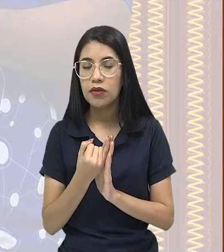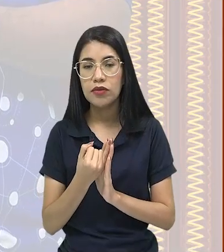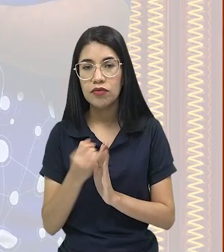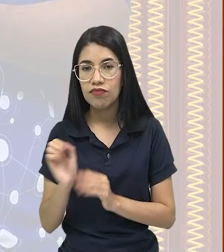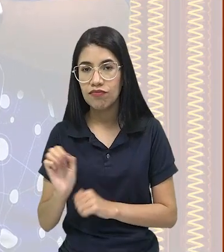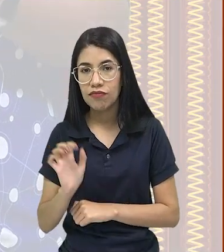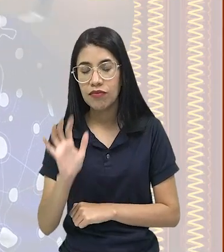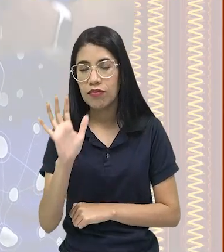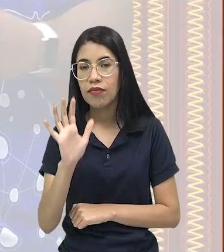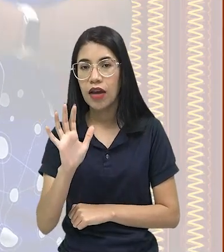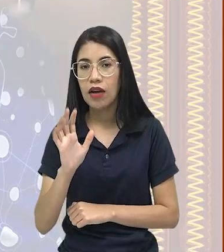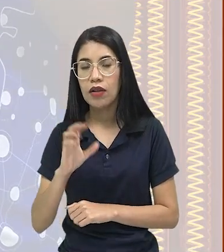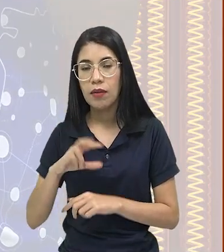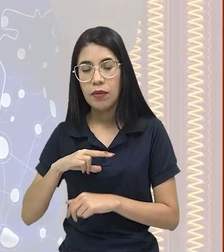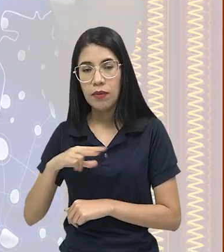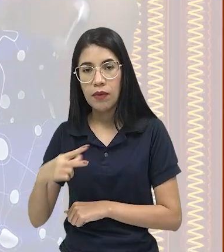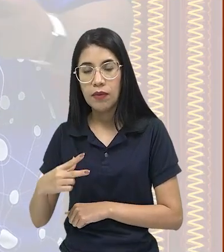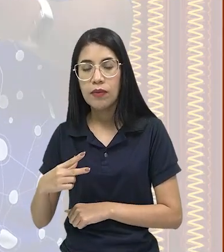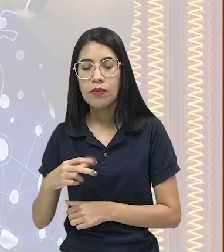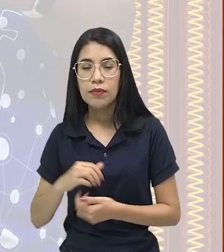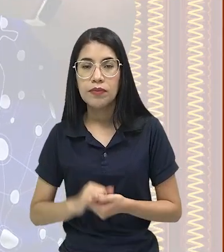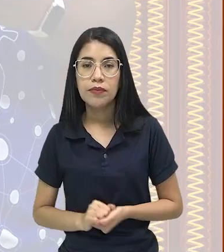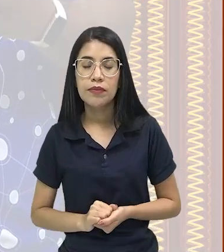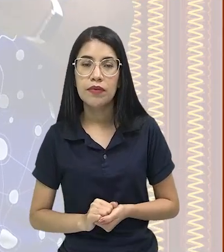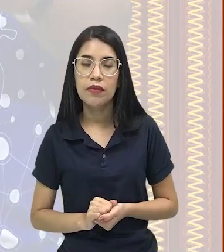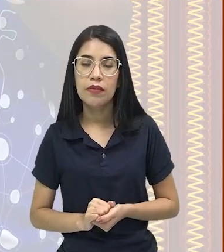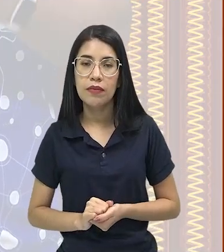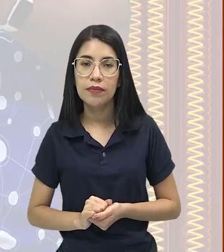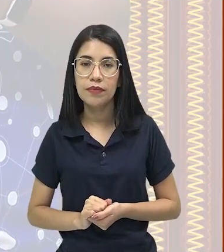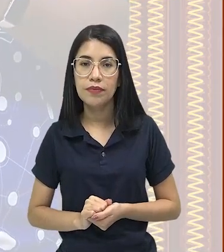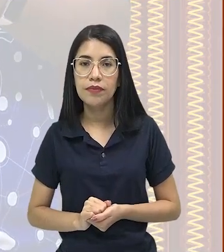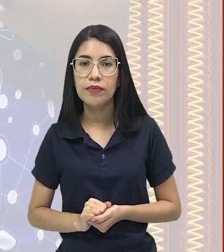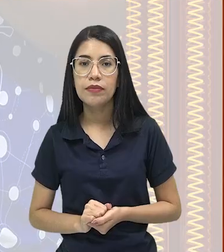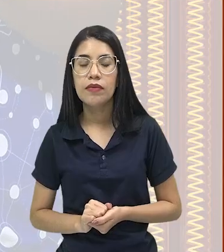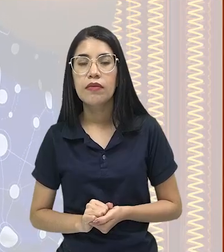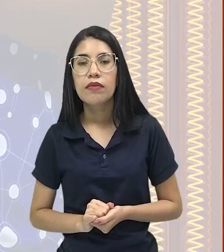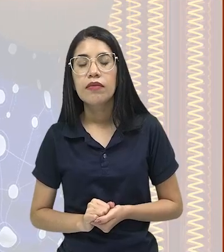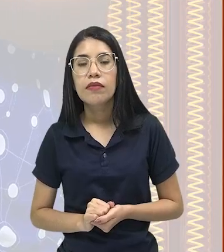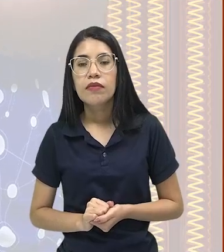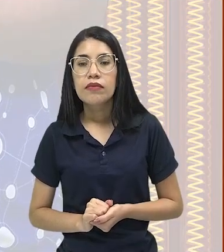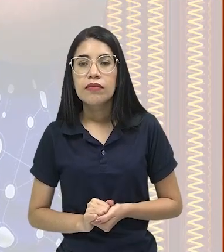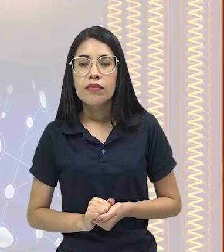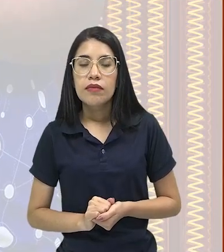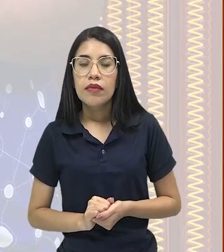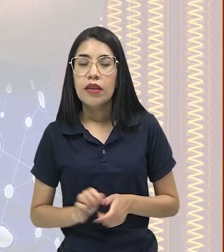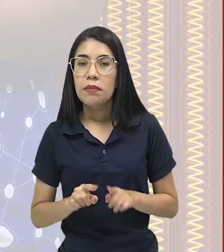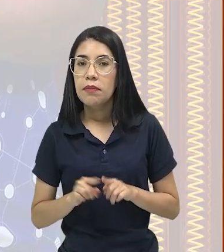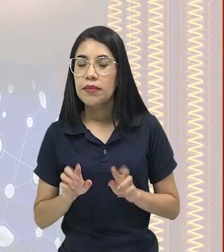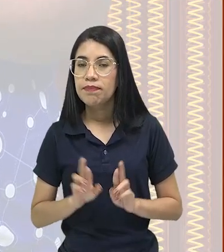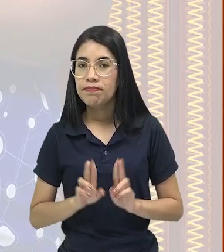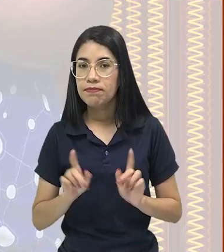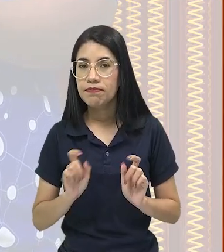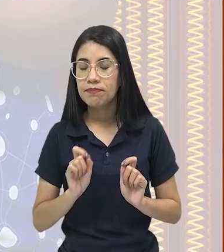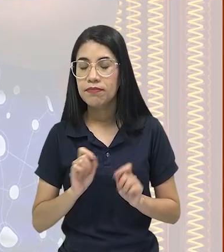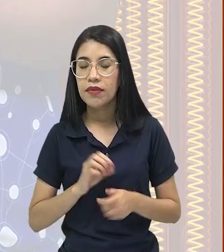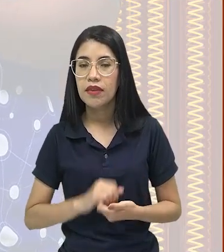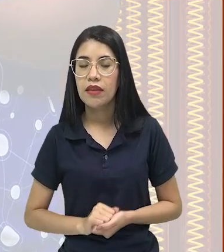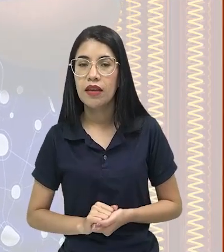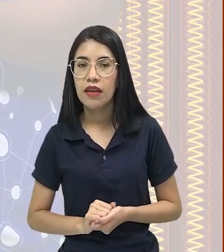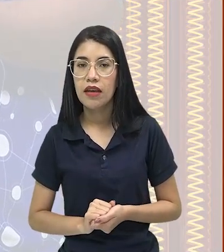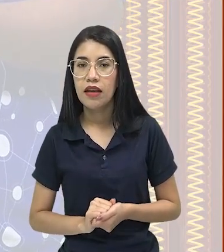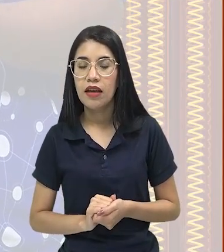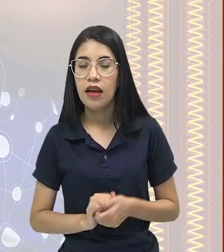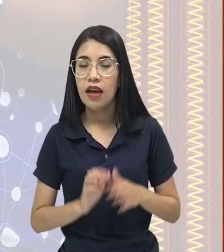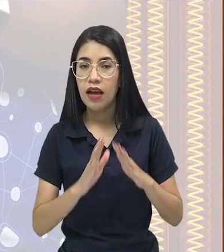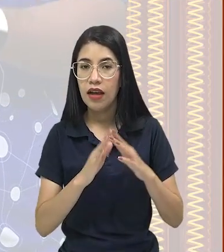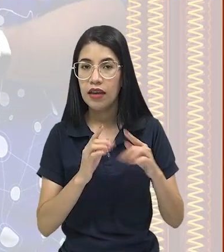coroa, parte dessa riqueza, né, que era gerada era paga como imposto, e em contrapartida, os missionários, a